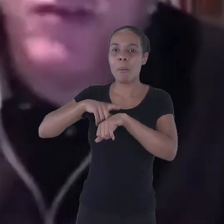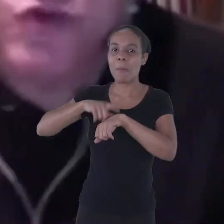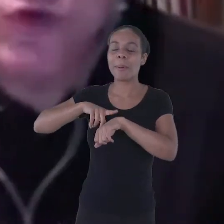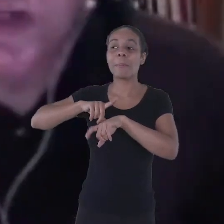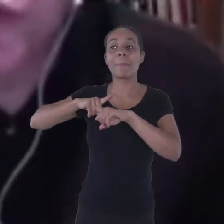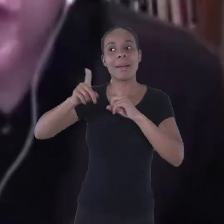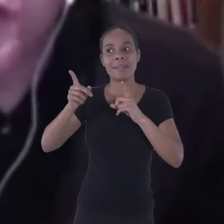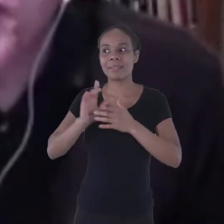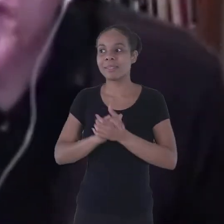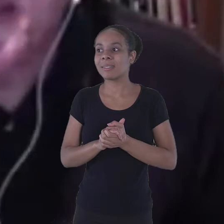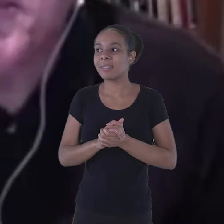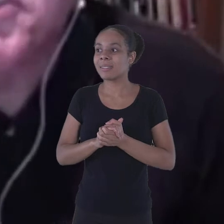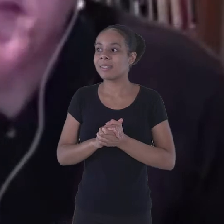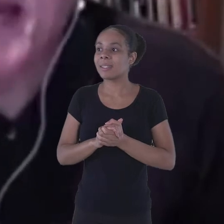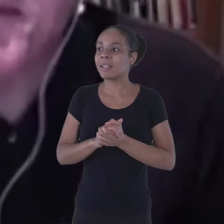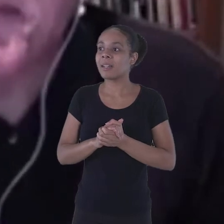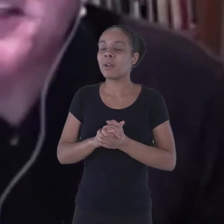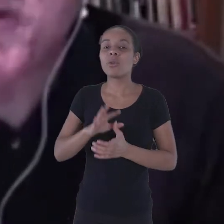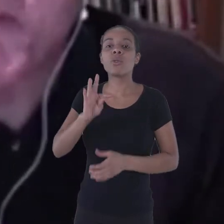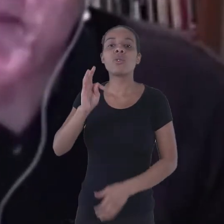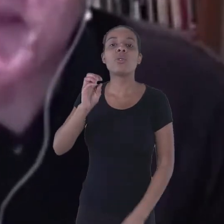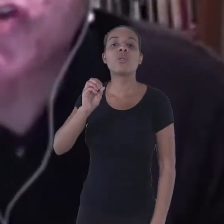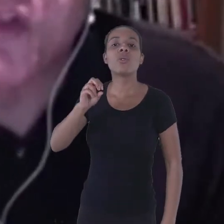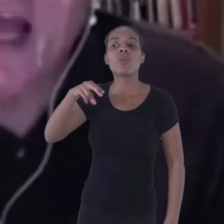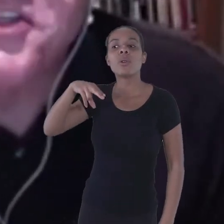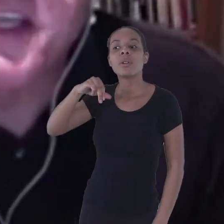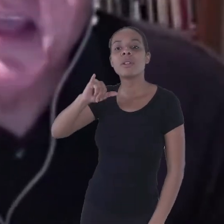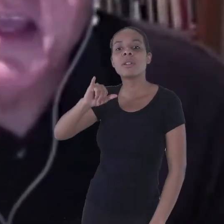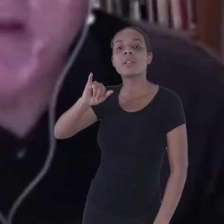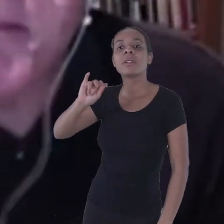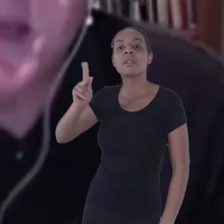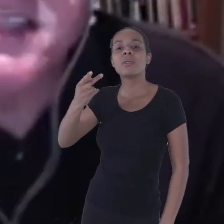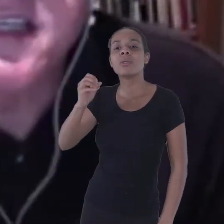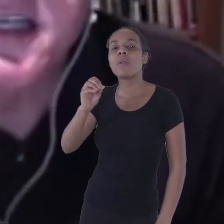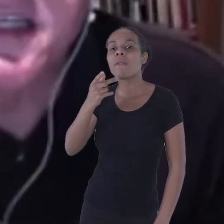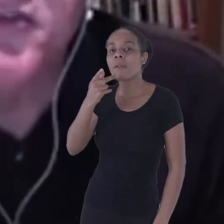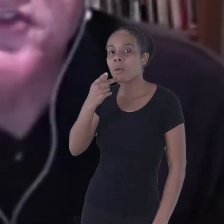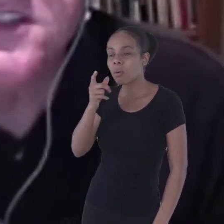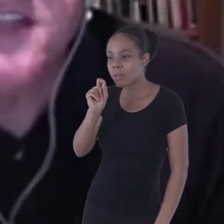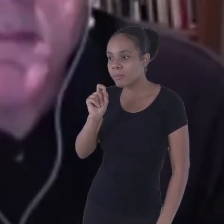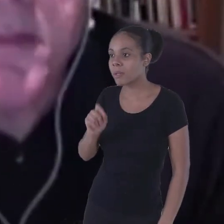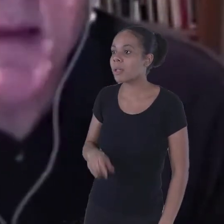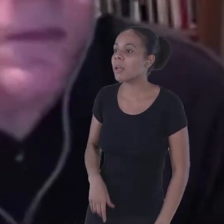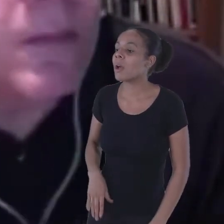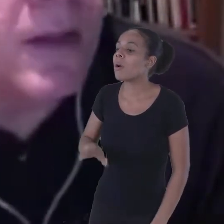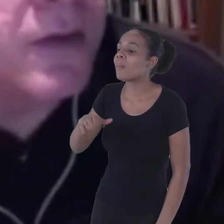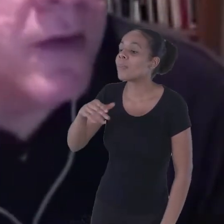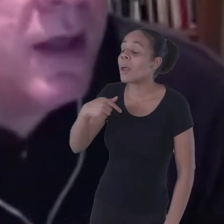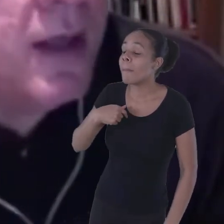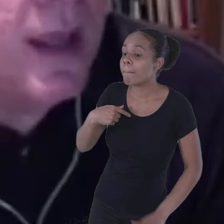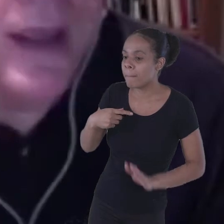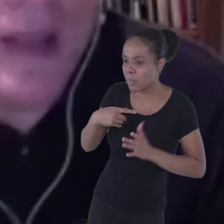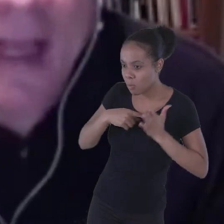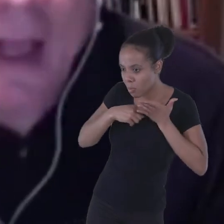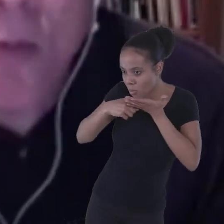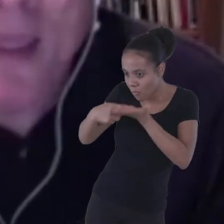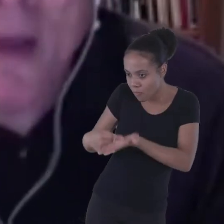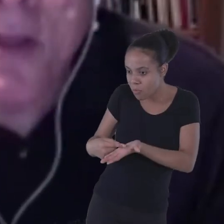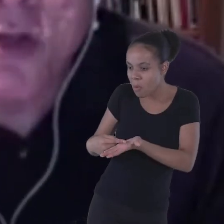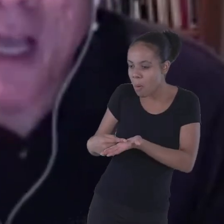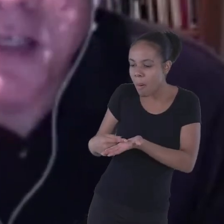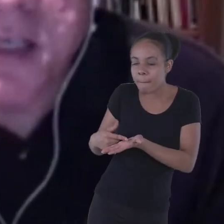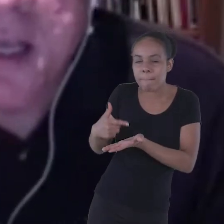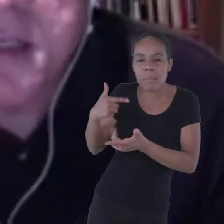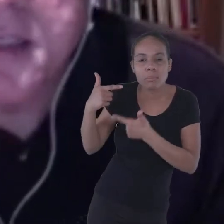Me chamaram de Toninho. Toninho, me chamaram para fazer um personagem, uma peça incrível. Diz assim, é mesmo, Benito? É legal? Como é que